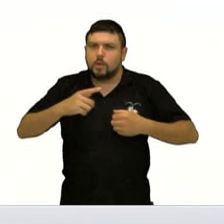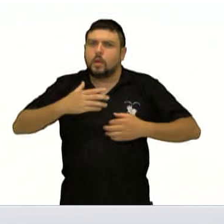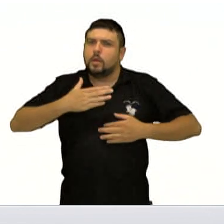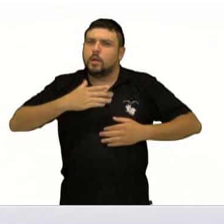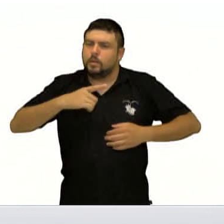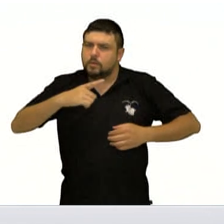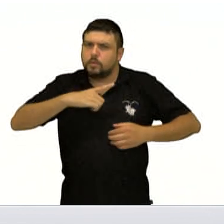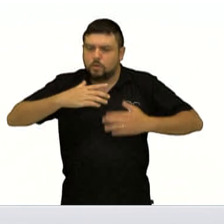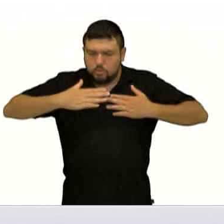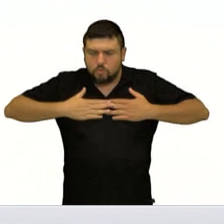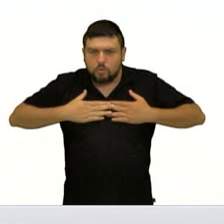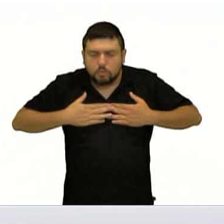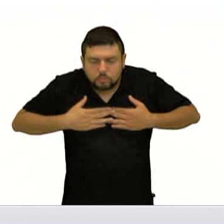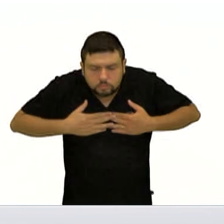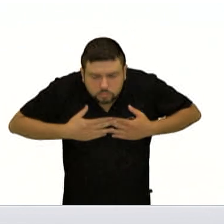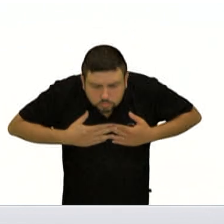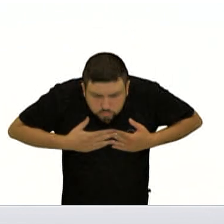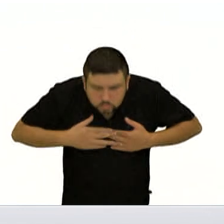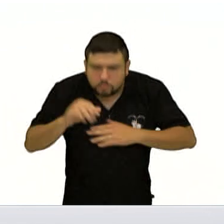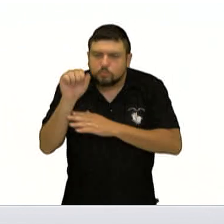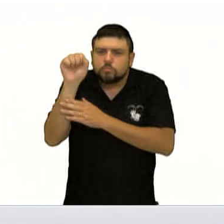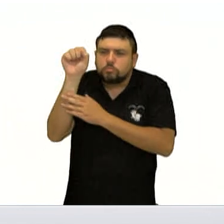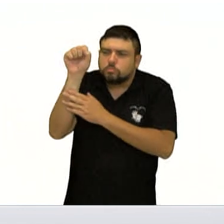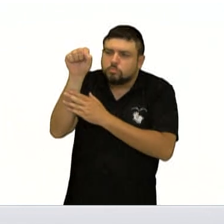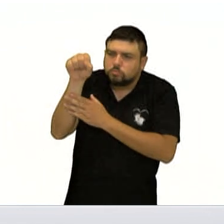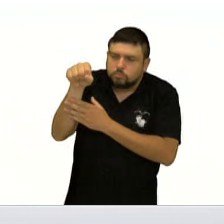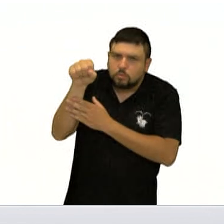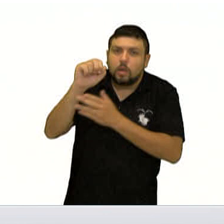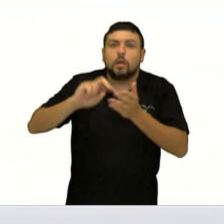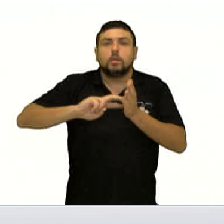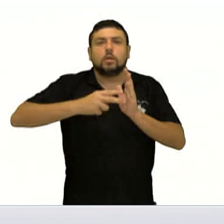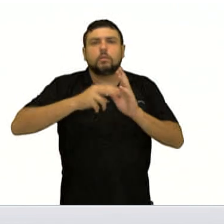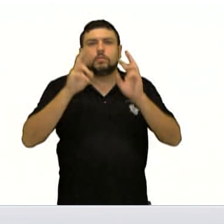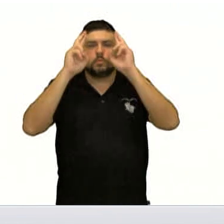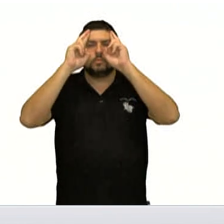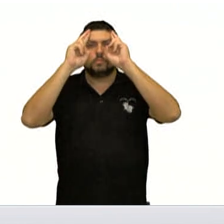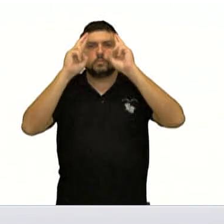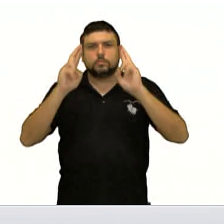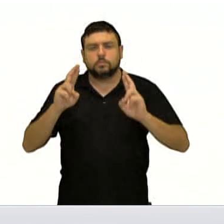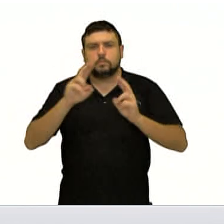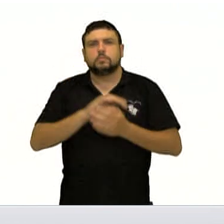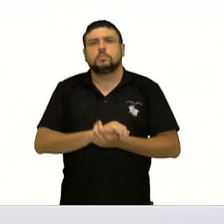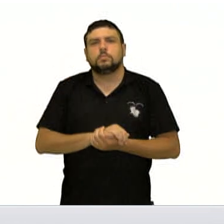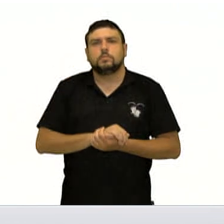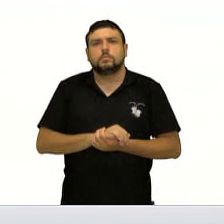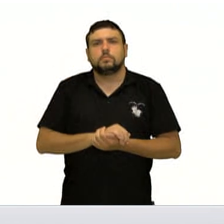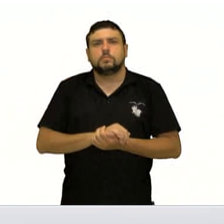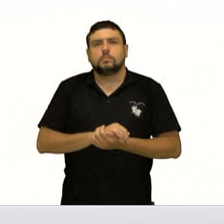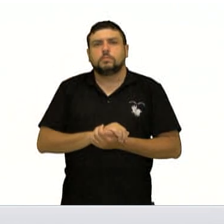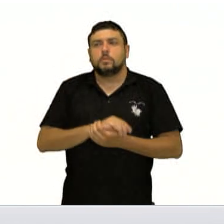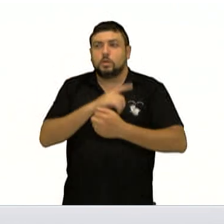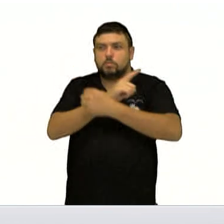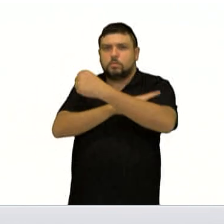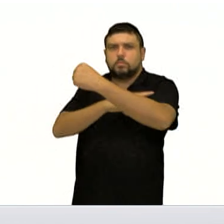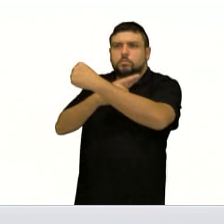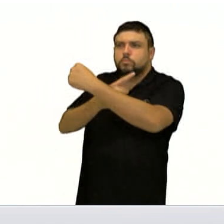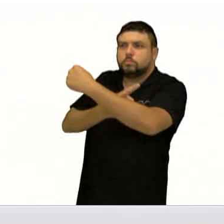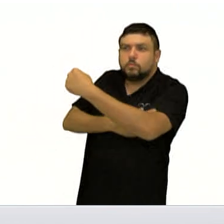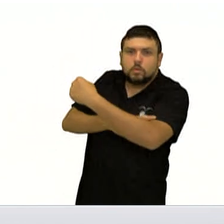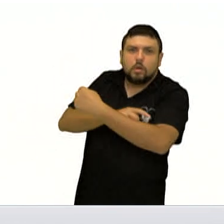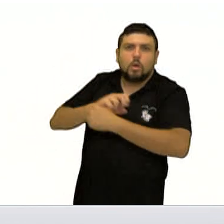pouco para frente, o agachar-se um pouco, simbolizando respeito, honra para uma autoridade, para alguém que